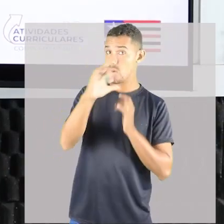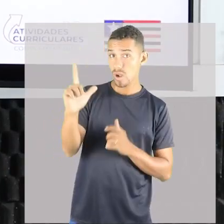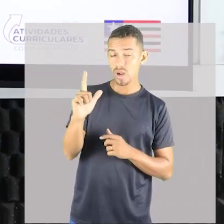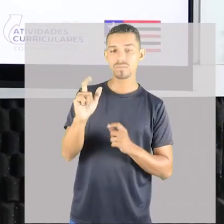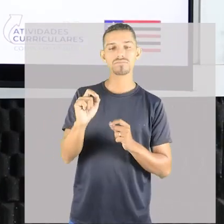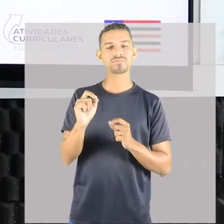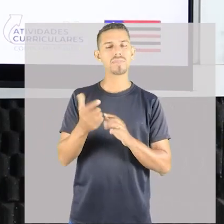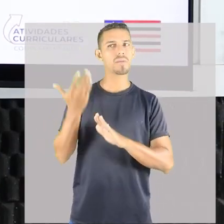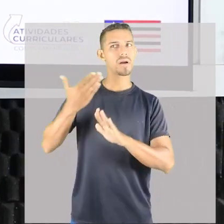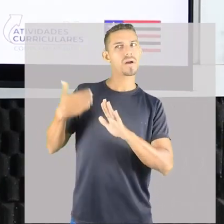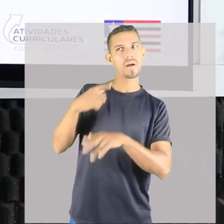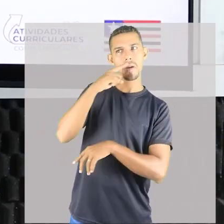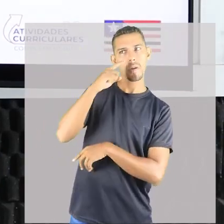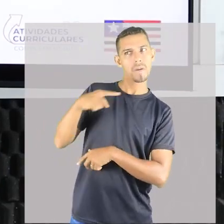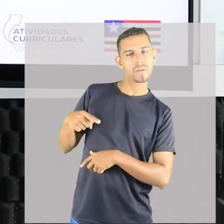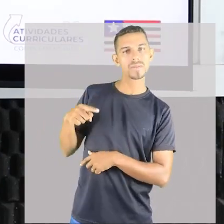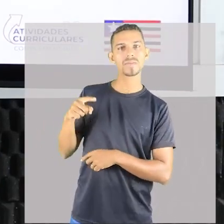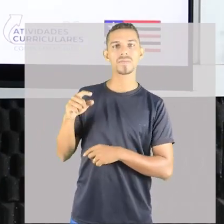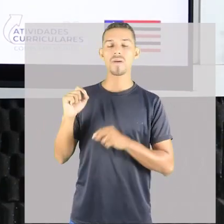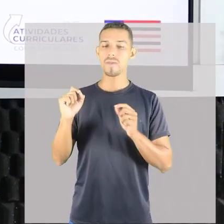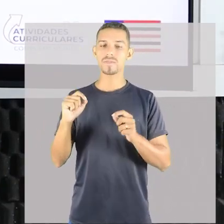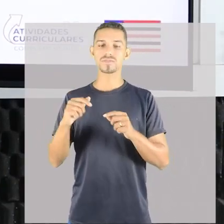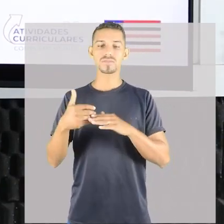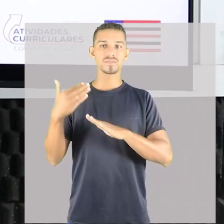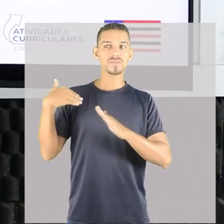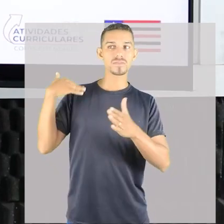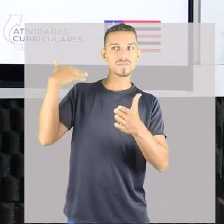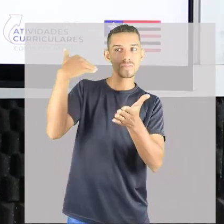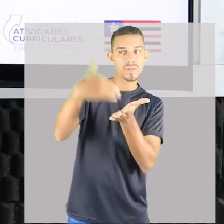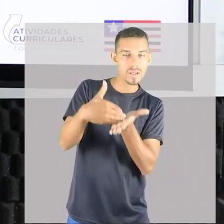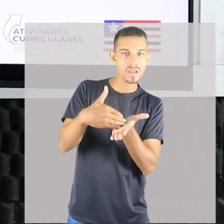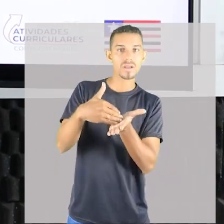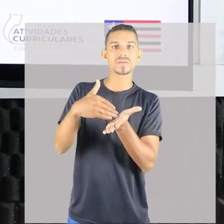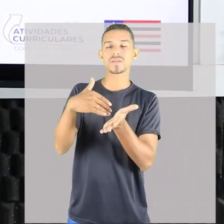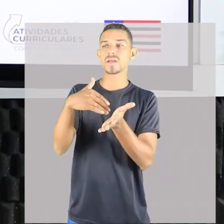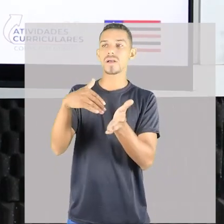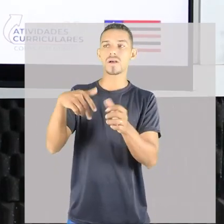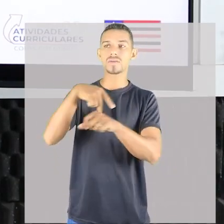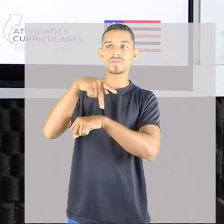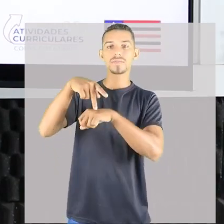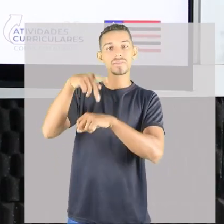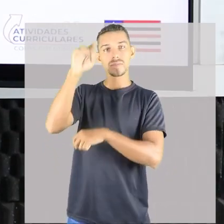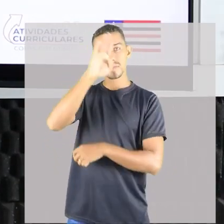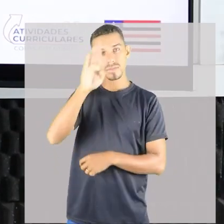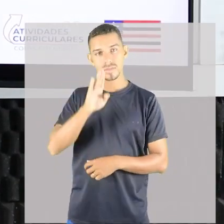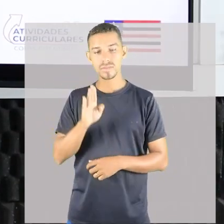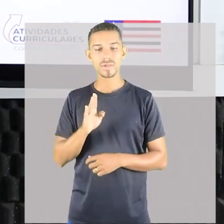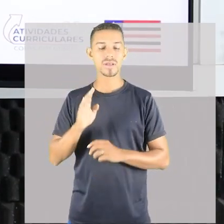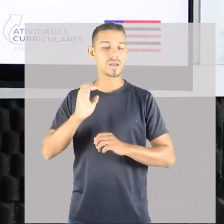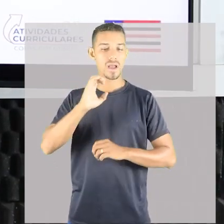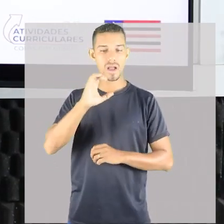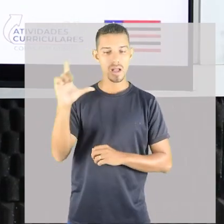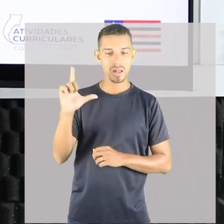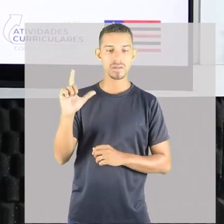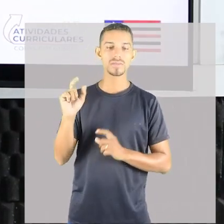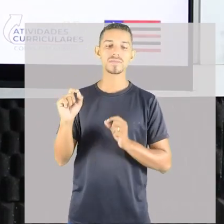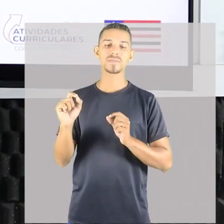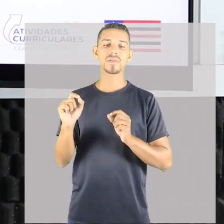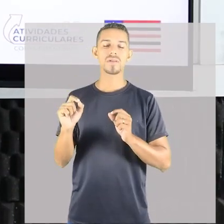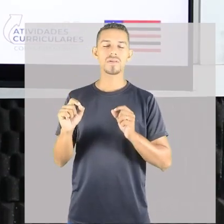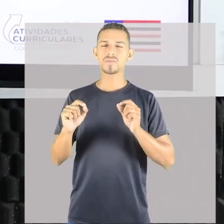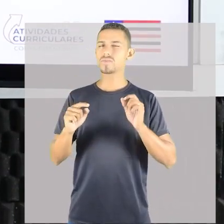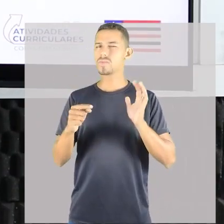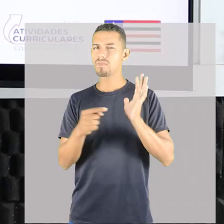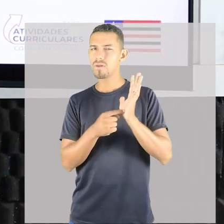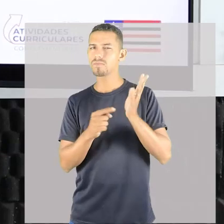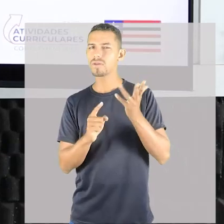na antiga Rússia. E vai chegar até o Brasil, por exemplo. E vai, claro, dar tons